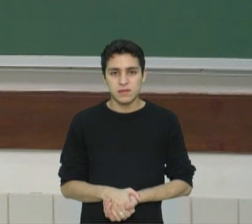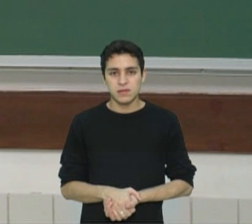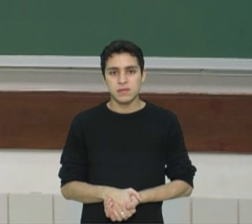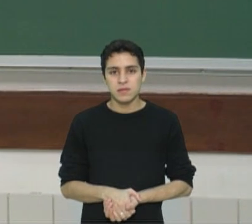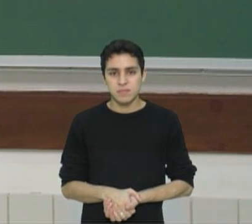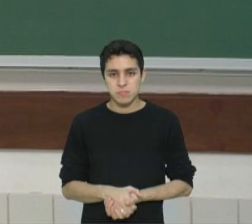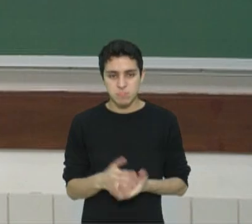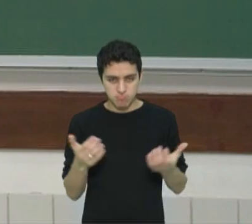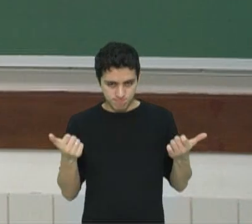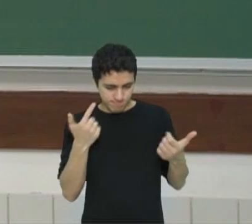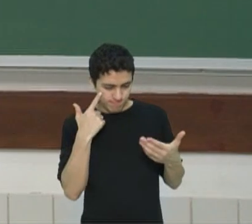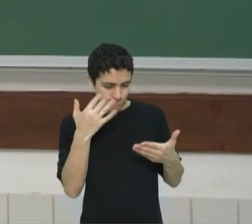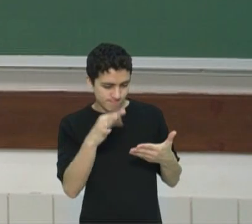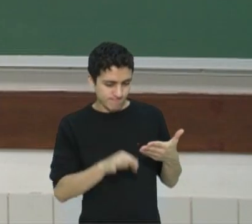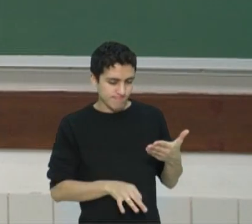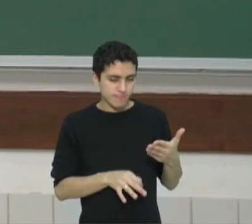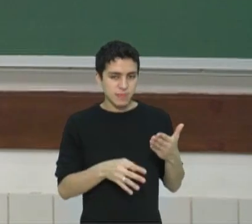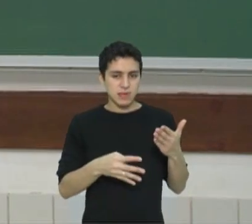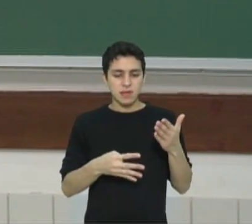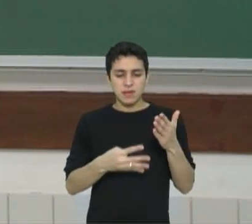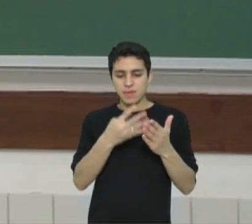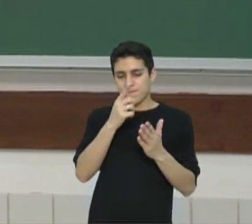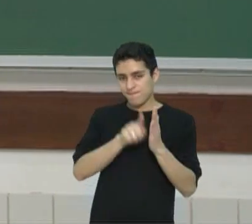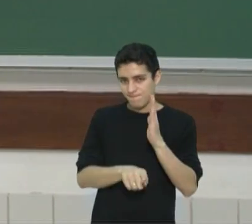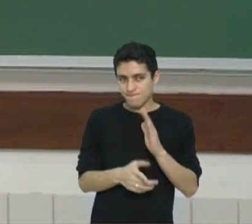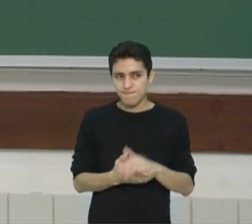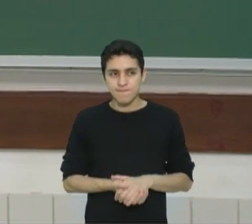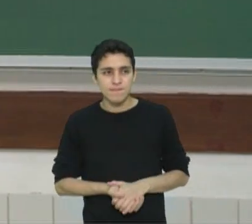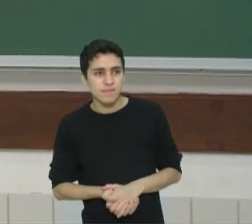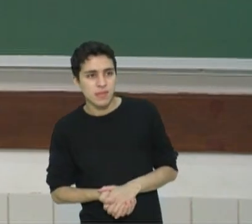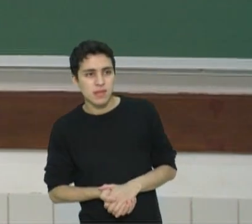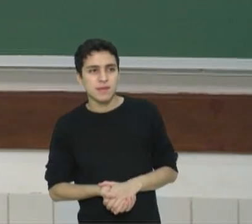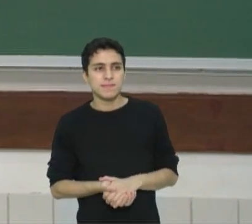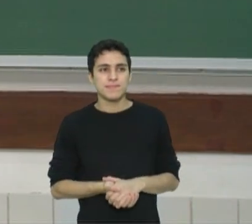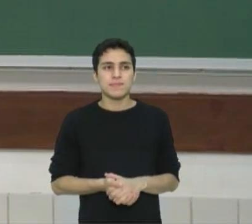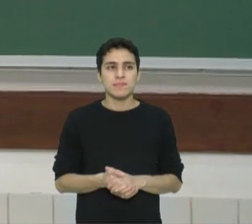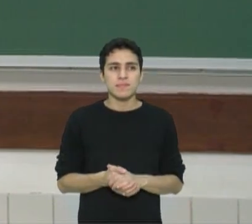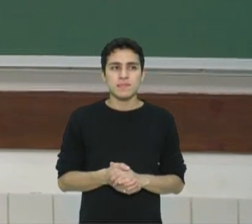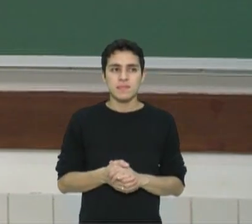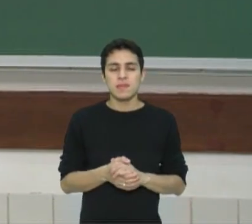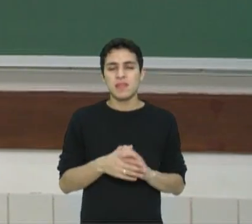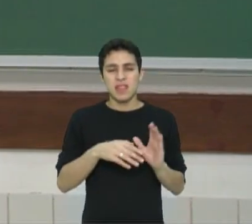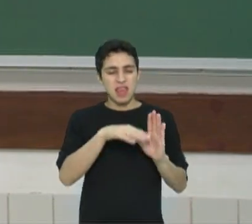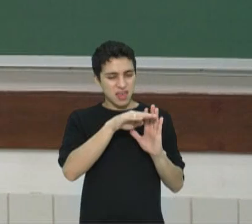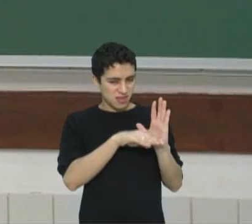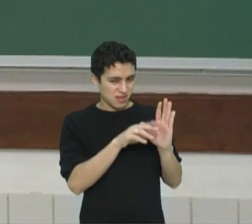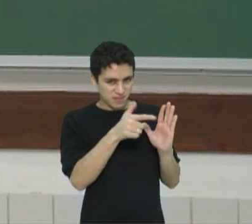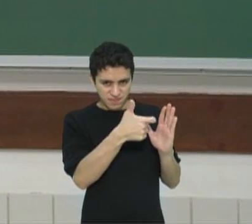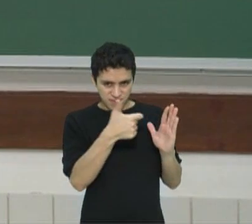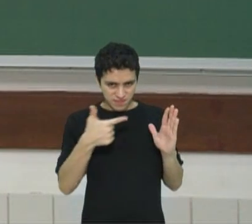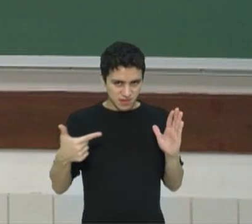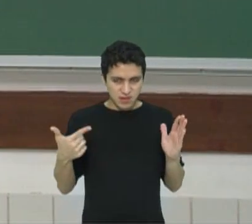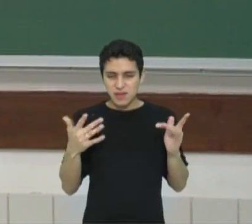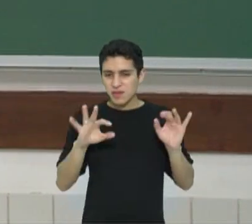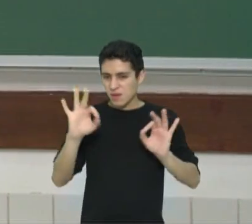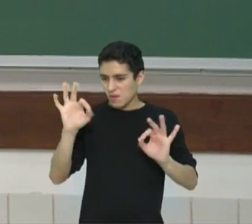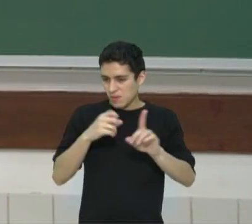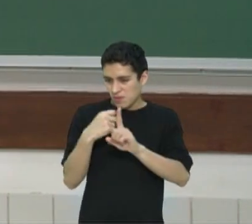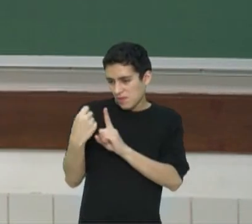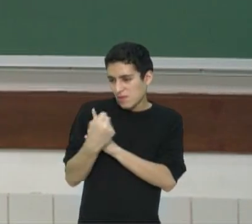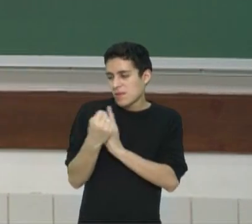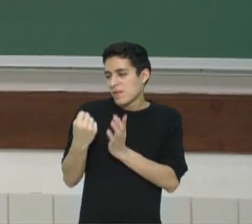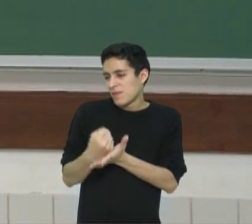e agora vamos lá correção do nosso quarto questionário é Agenda 21 temos aí a definição planejamento para construir sociedades